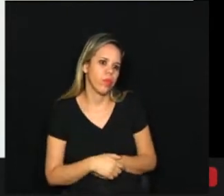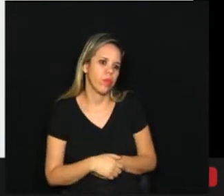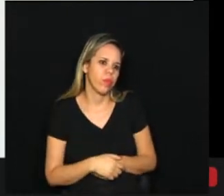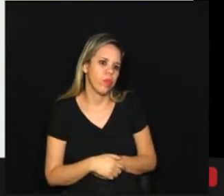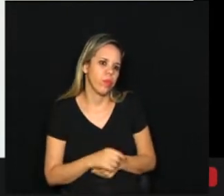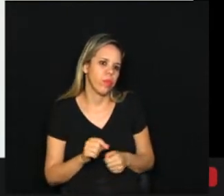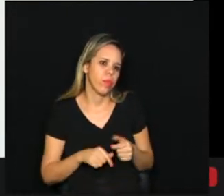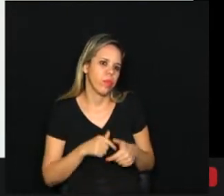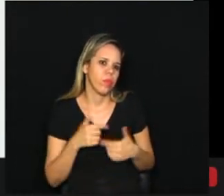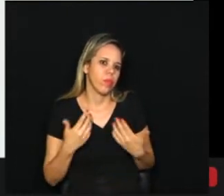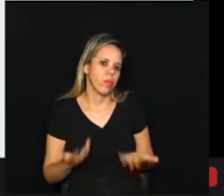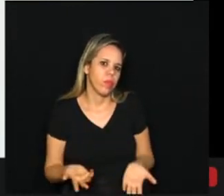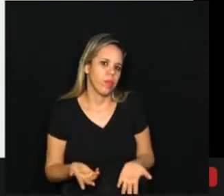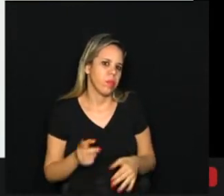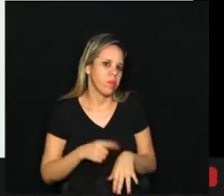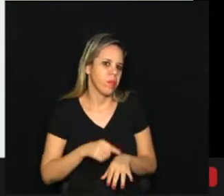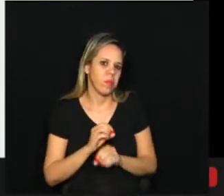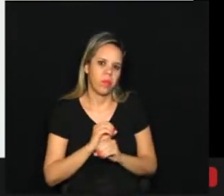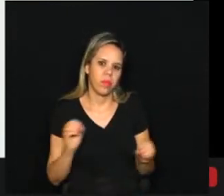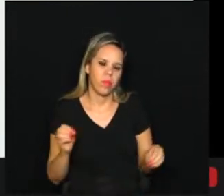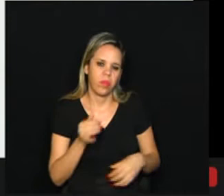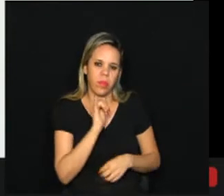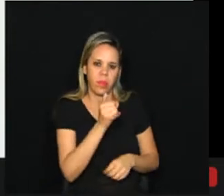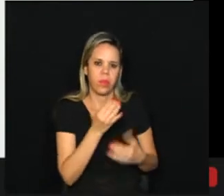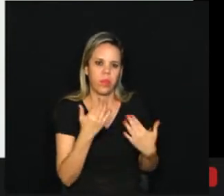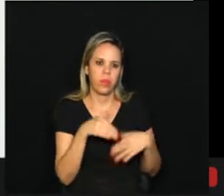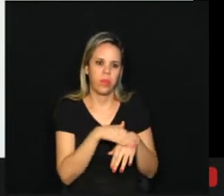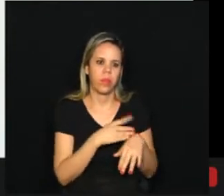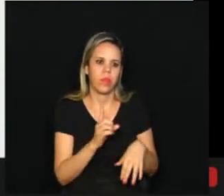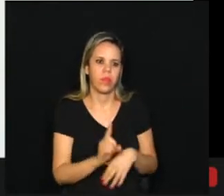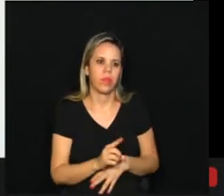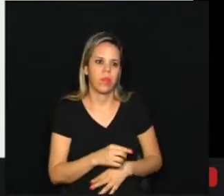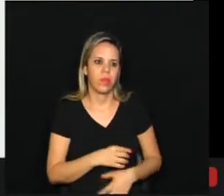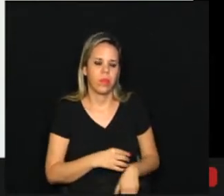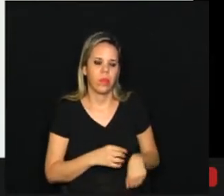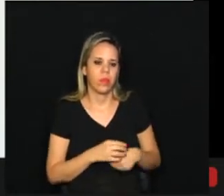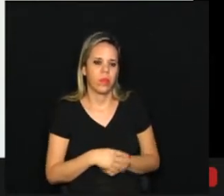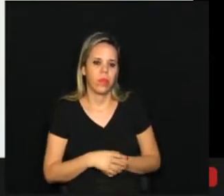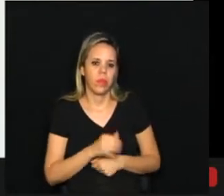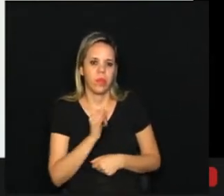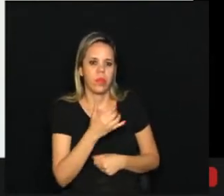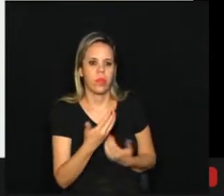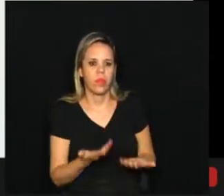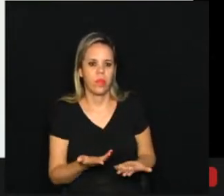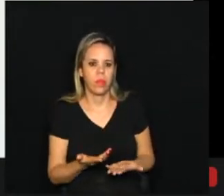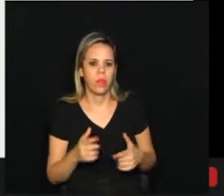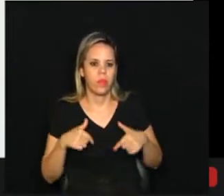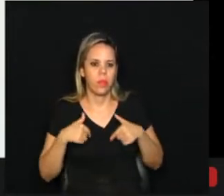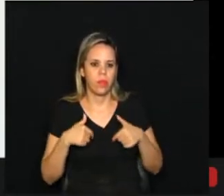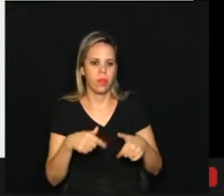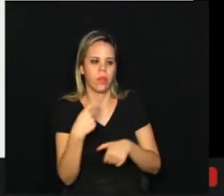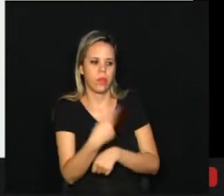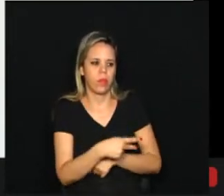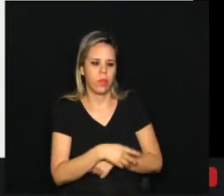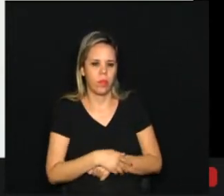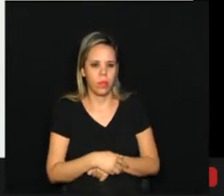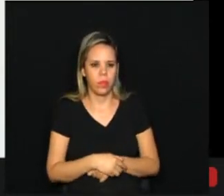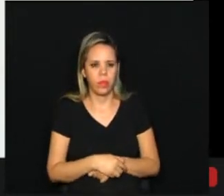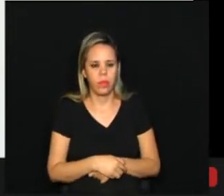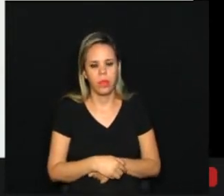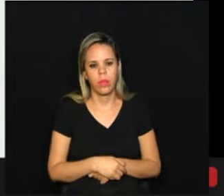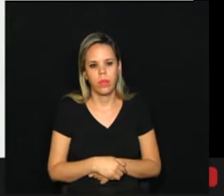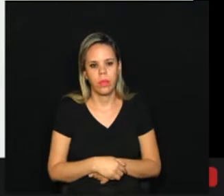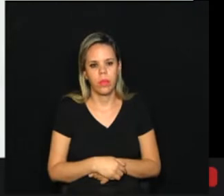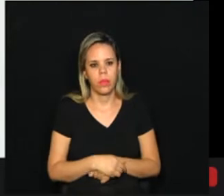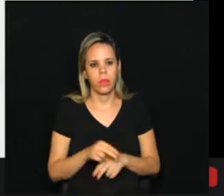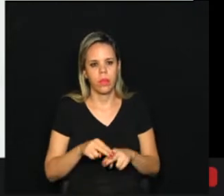fazendo trabalho. Mas, em momento algum, eu conversei com a diretora e disse que a atitude dela perante